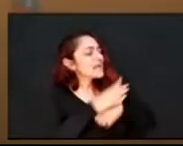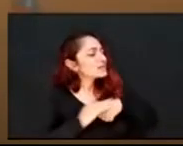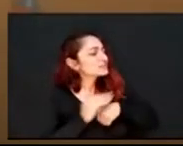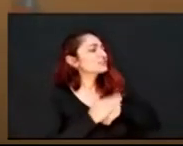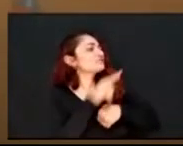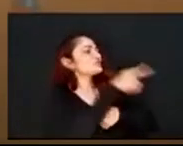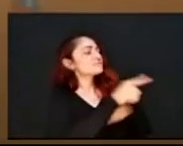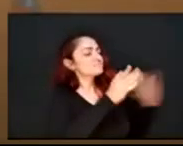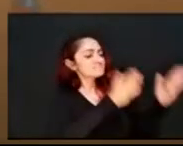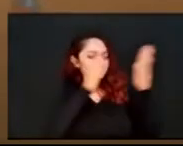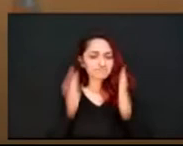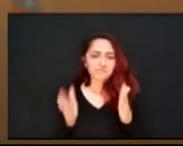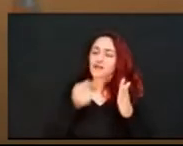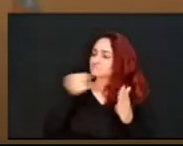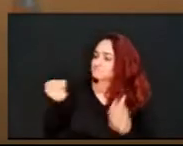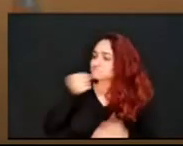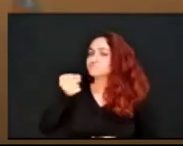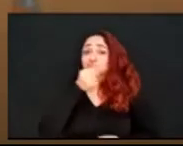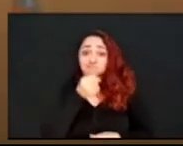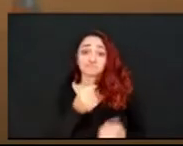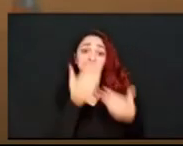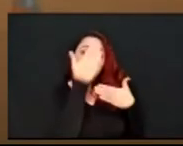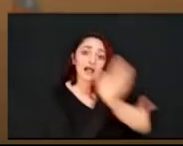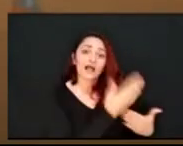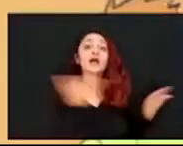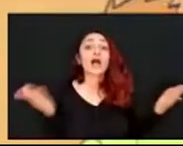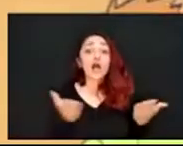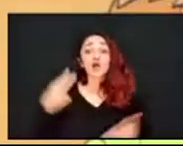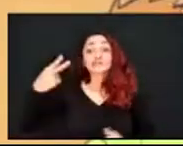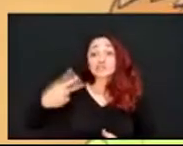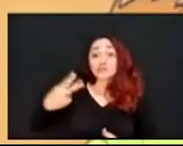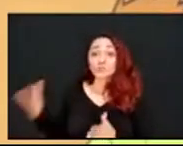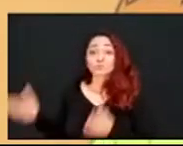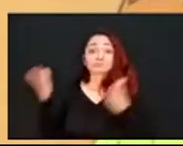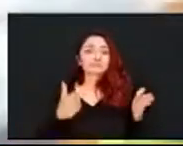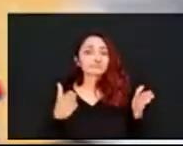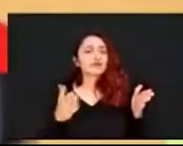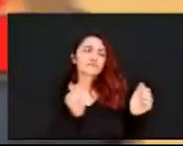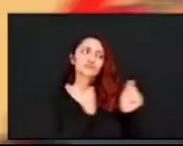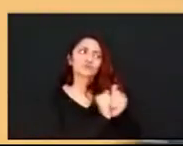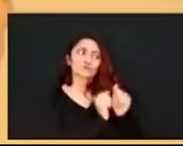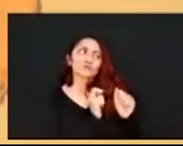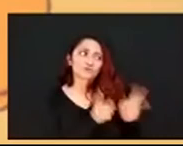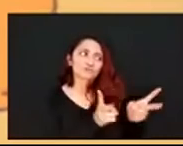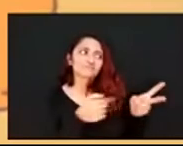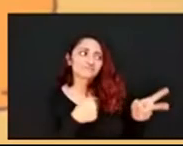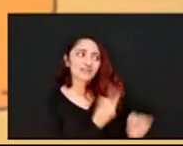painel obrigado a gente vai agora para o segundo e fica com a gente aqui tá por favor Bom